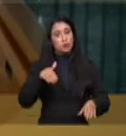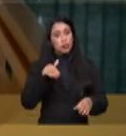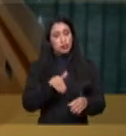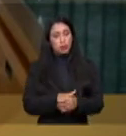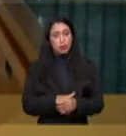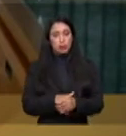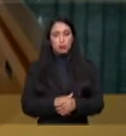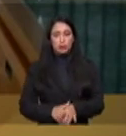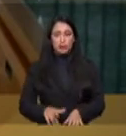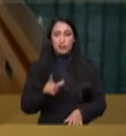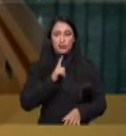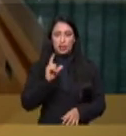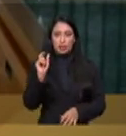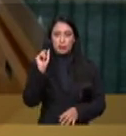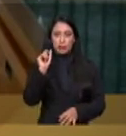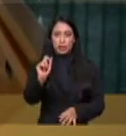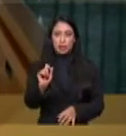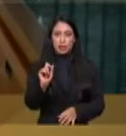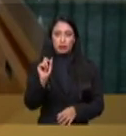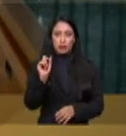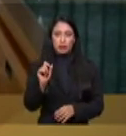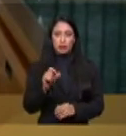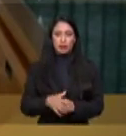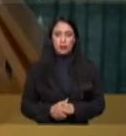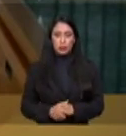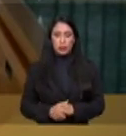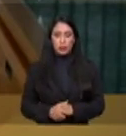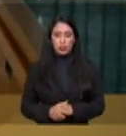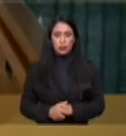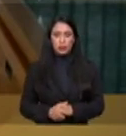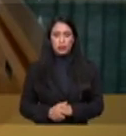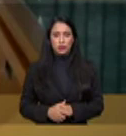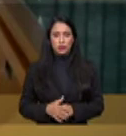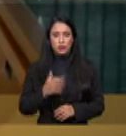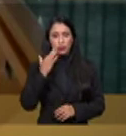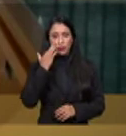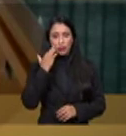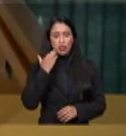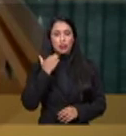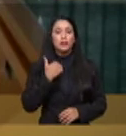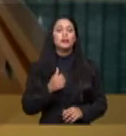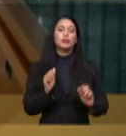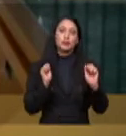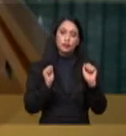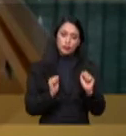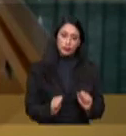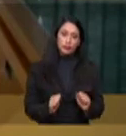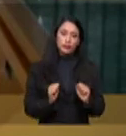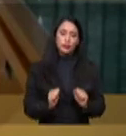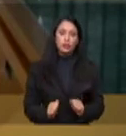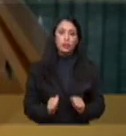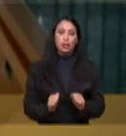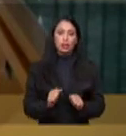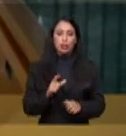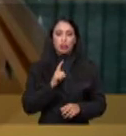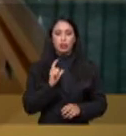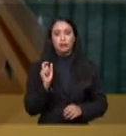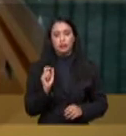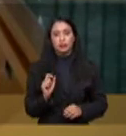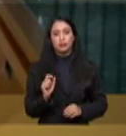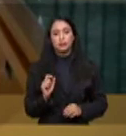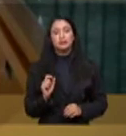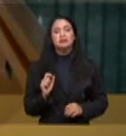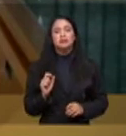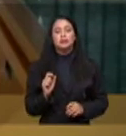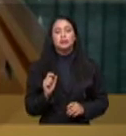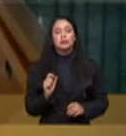a proporcionalidade stricto sensu também não me parece mais que se possa considerar, pelo menos no quadro que se